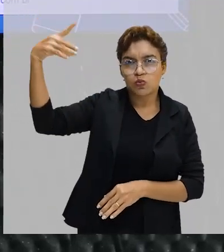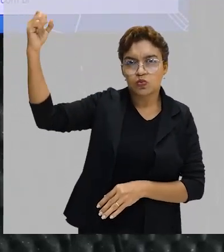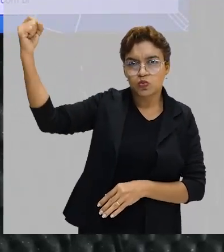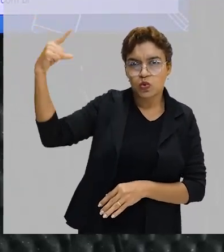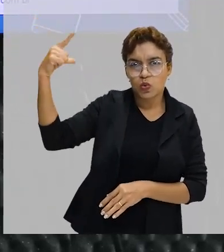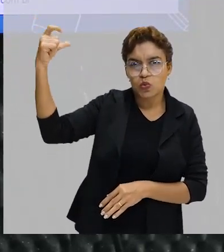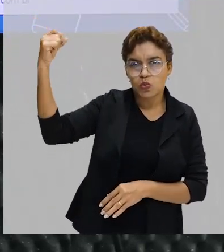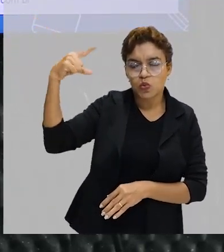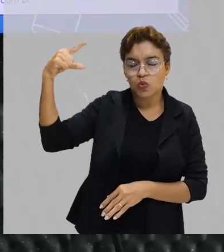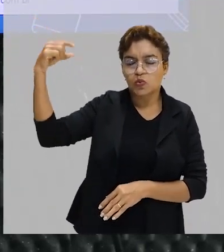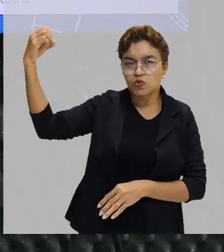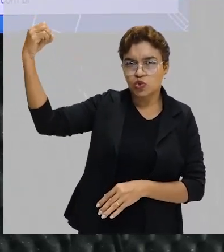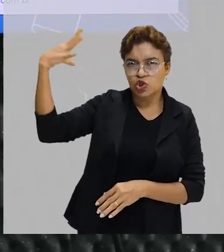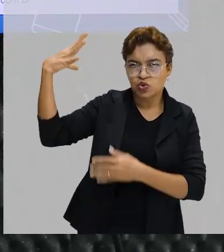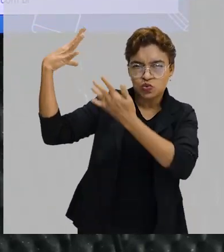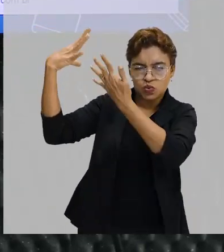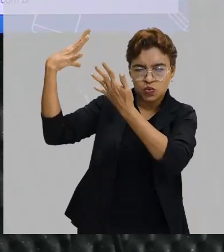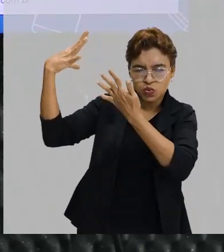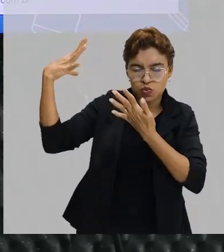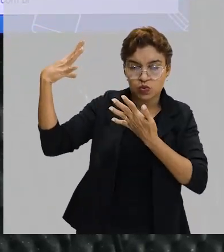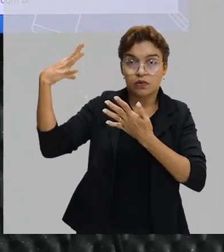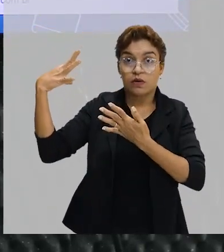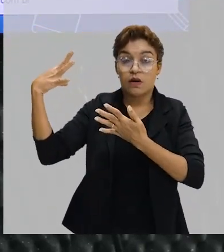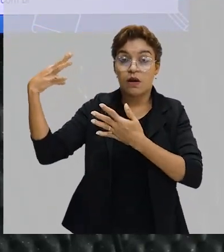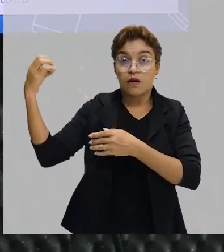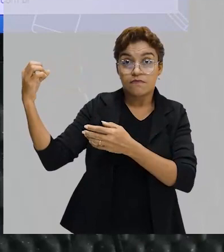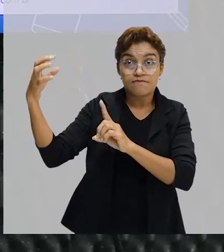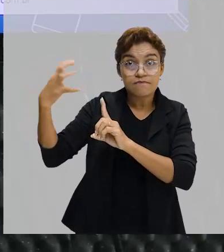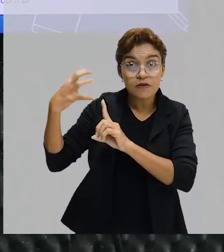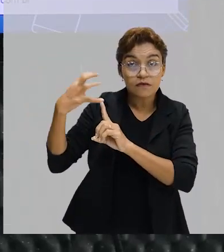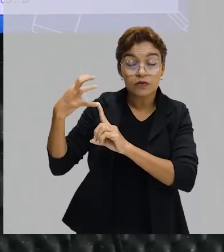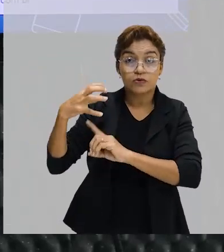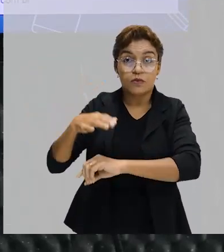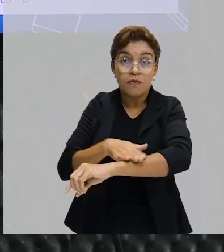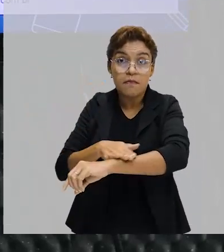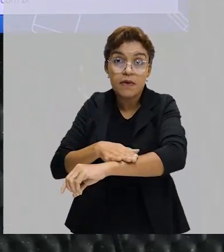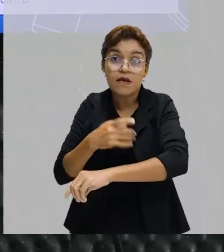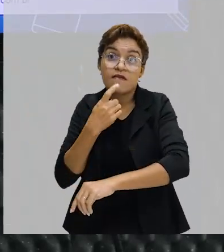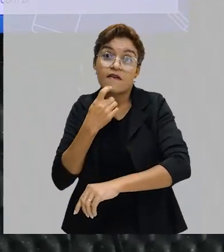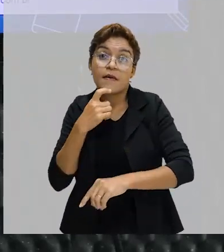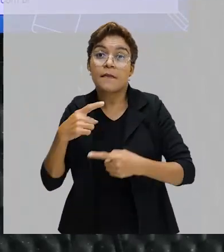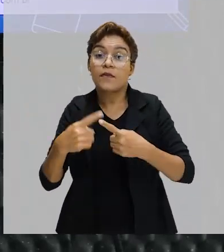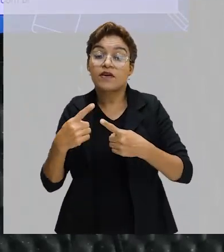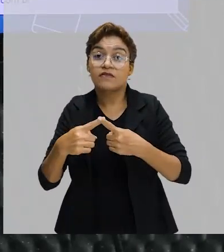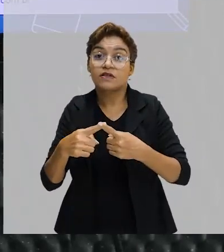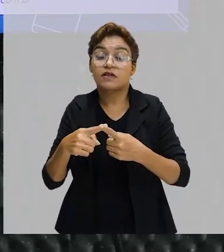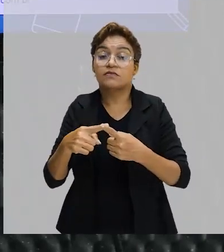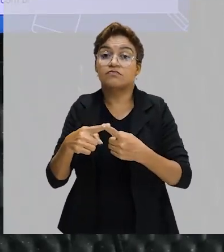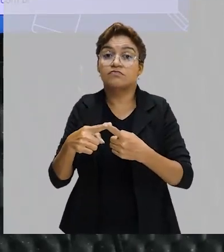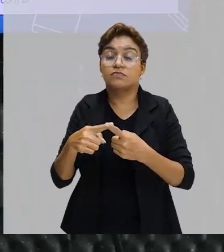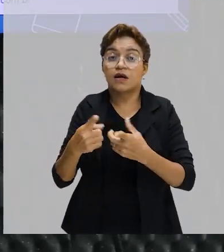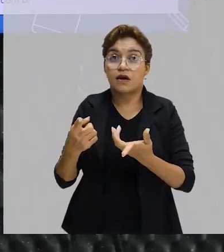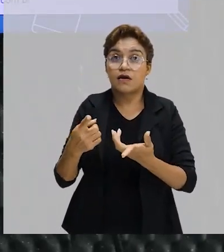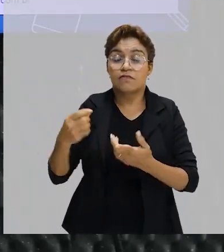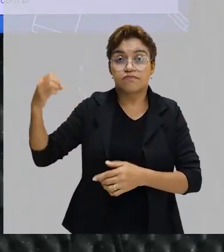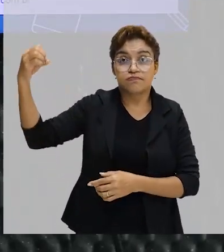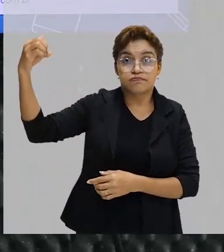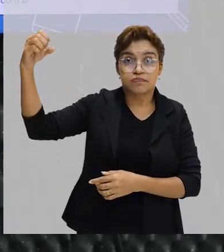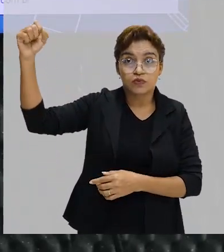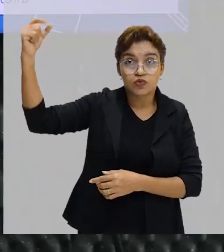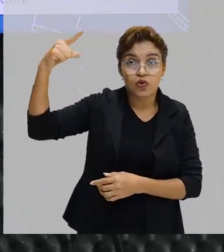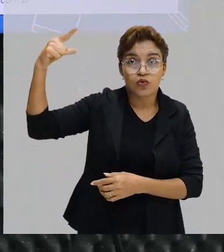vermelha. Esse fato acontece ou aconteceu devido à exposição, né, do seu corpo aos